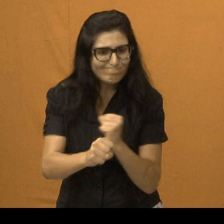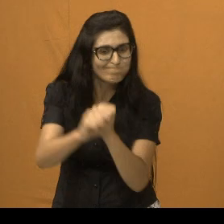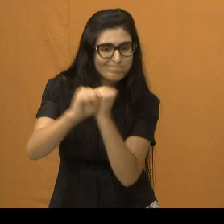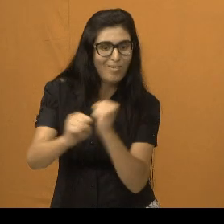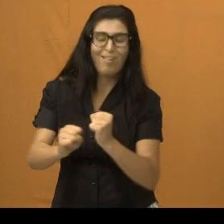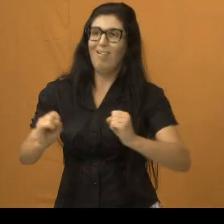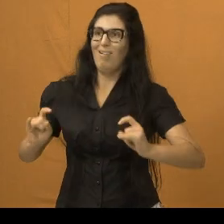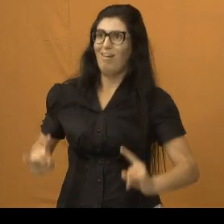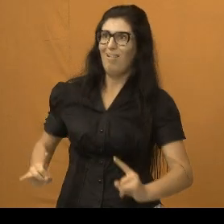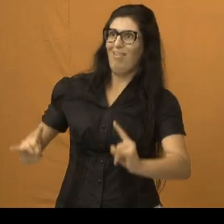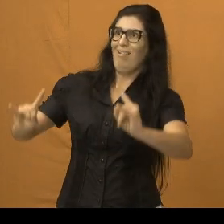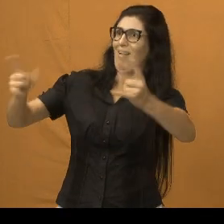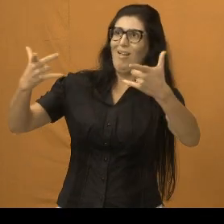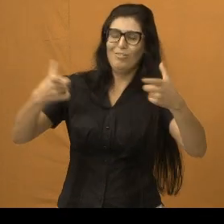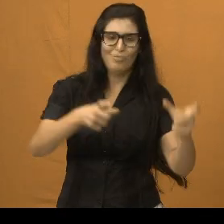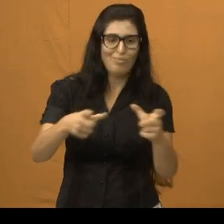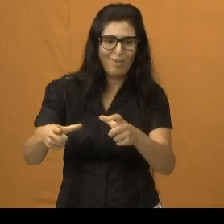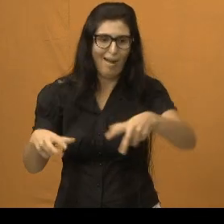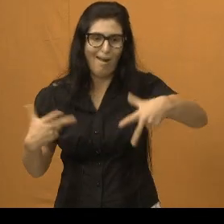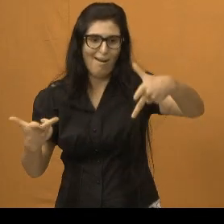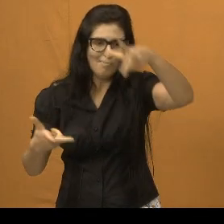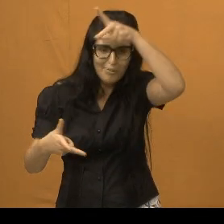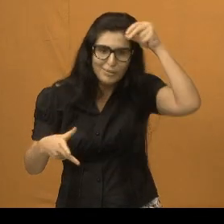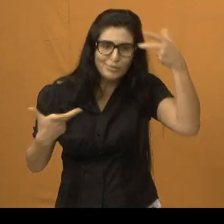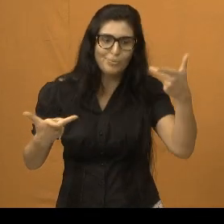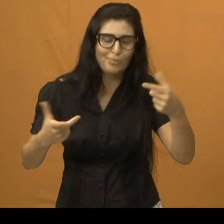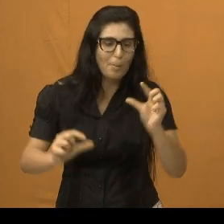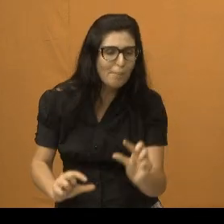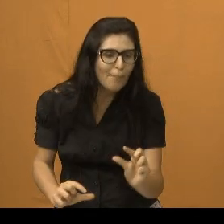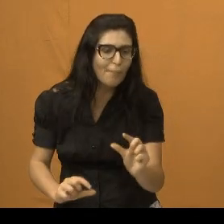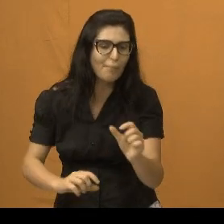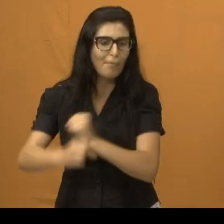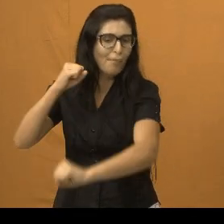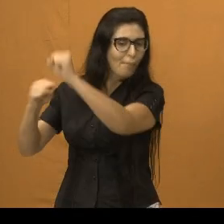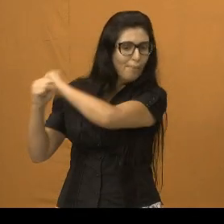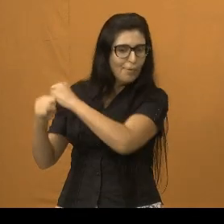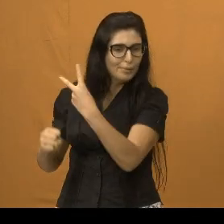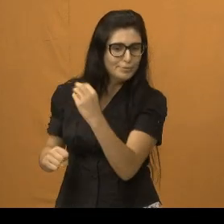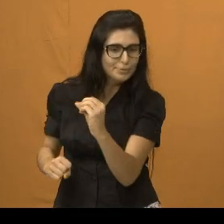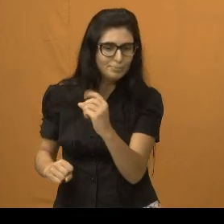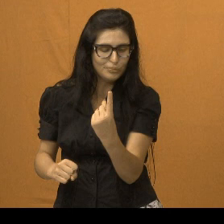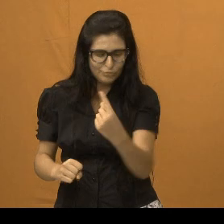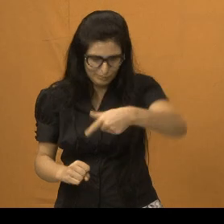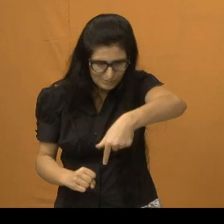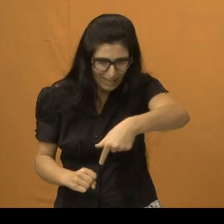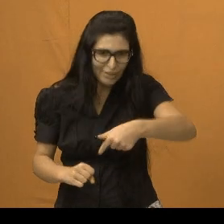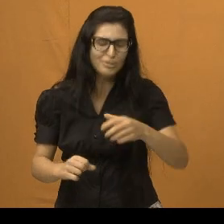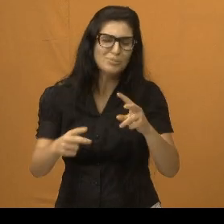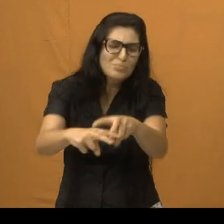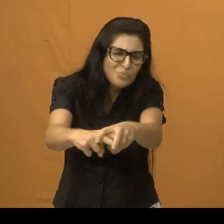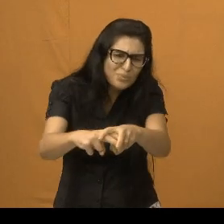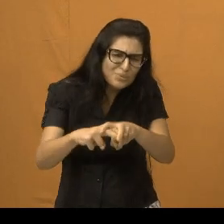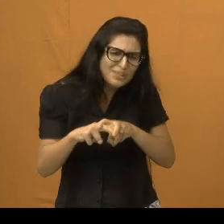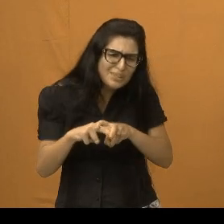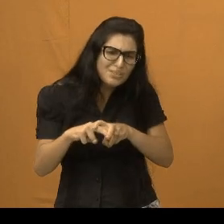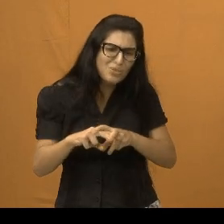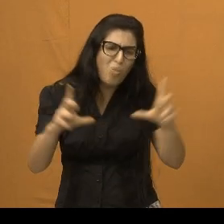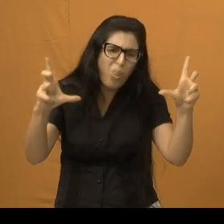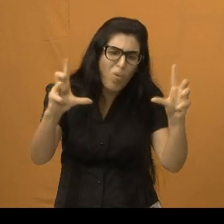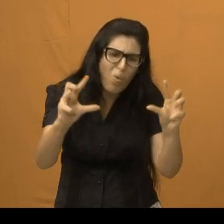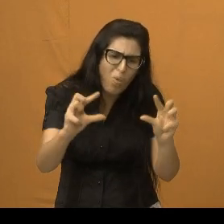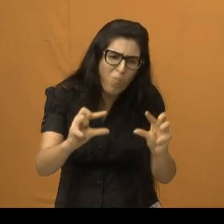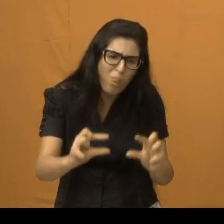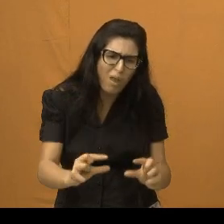né, no ano 2017. Por isso que houve essa queda, né, tão grande nesses